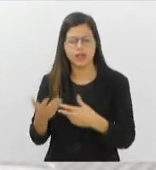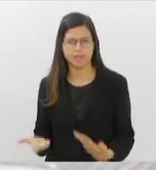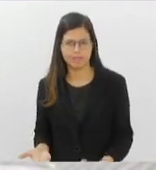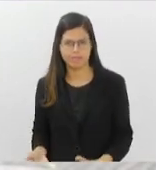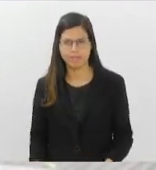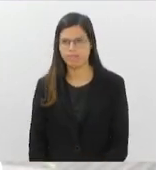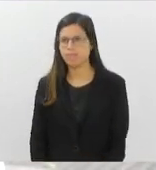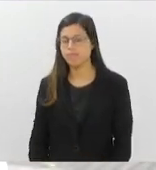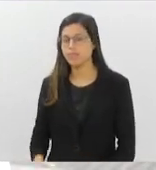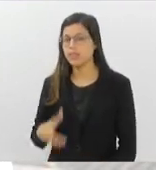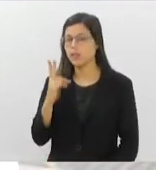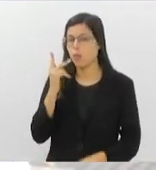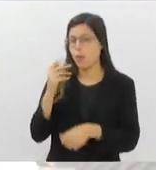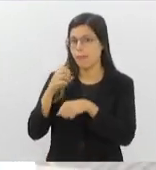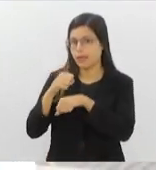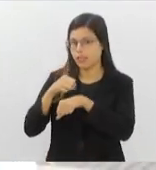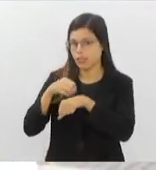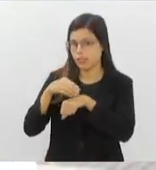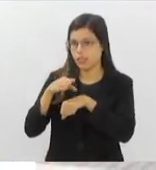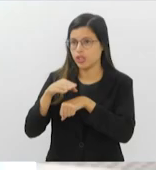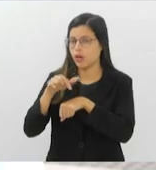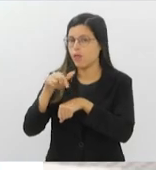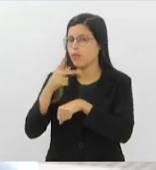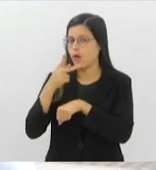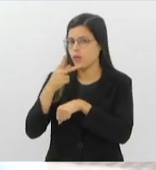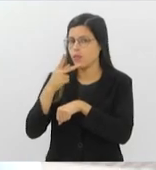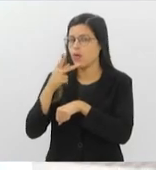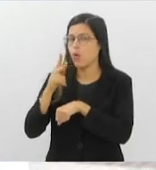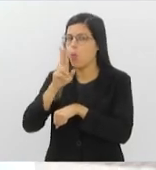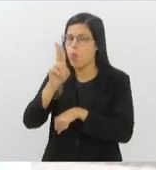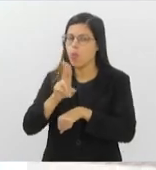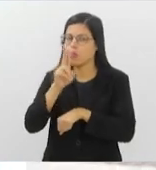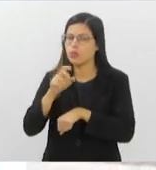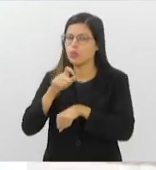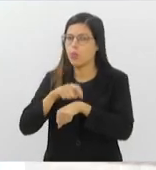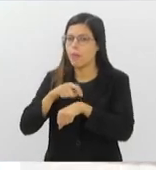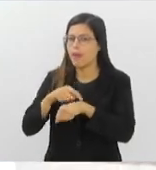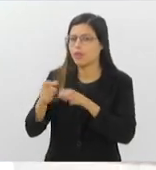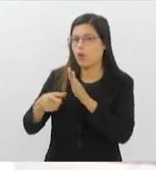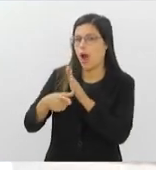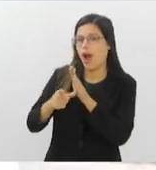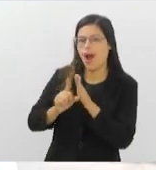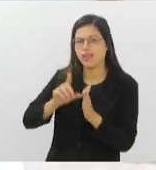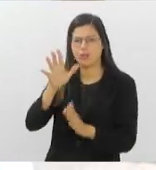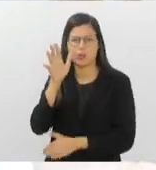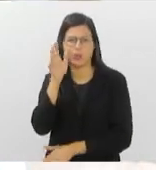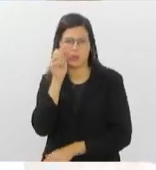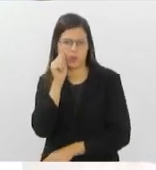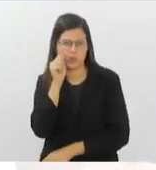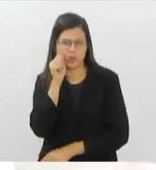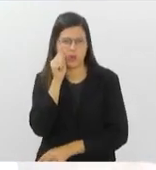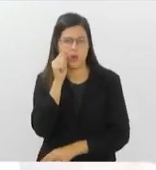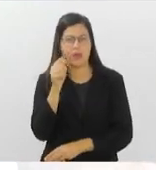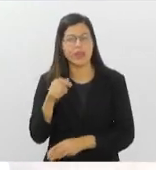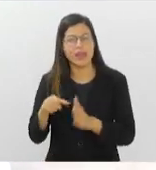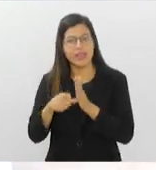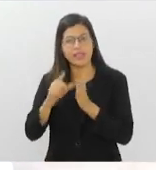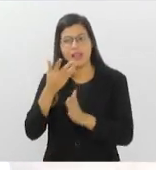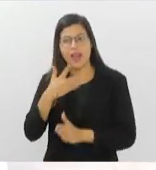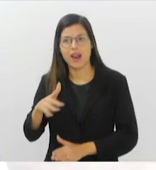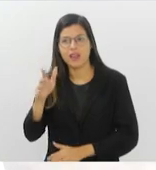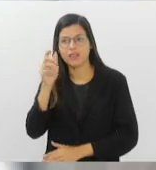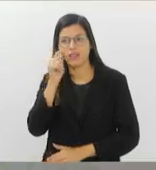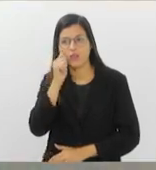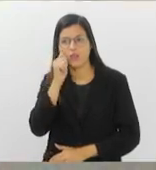Normalmente a dica que eu dou para os pais é utilize o momento do pré-sono, né? Antes da sua criança dormir. Então, esteja com ela